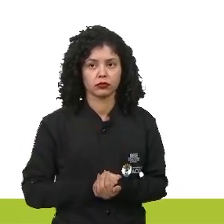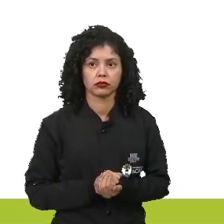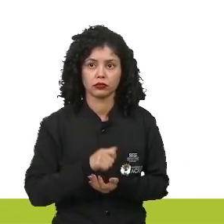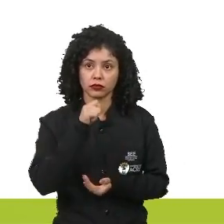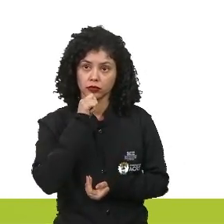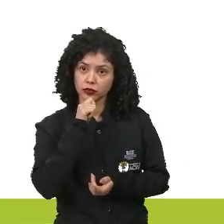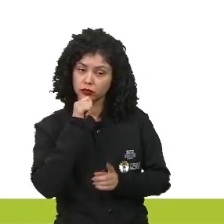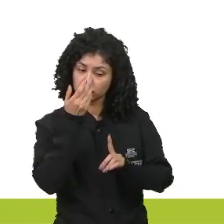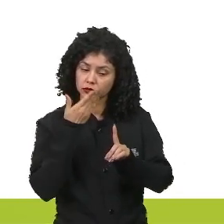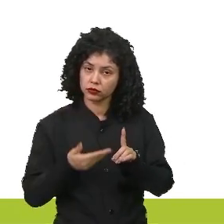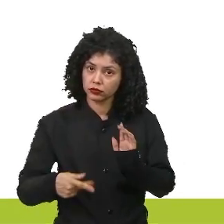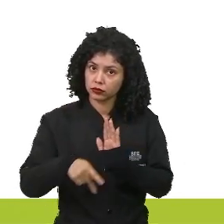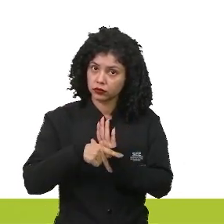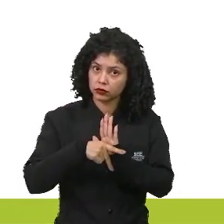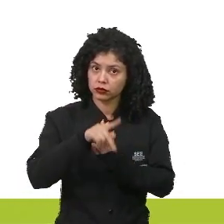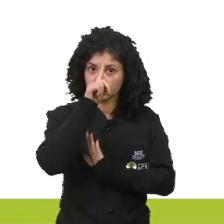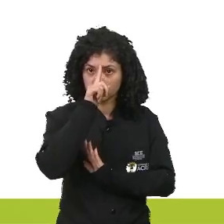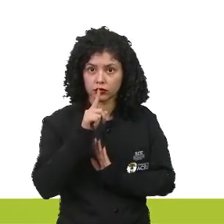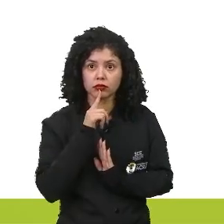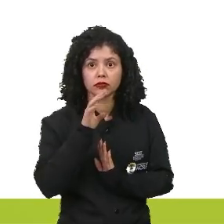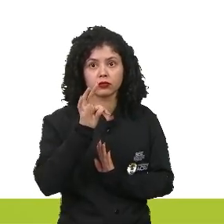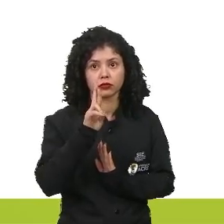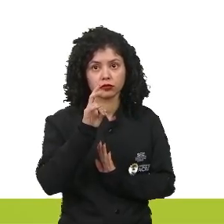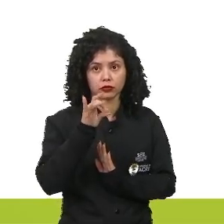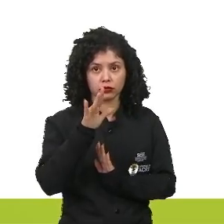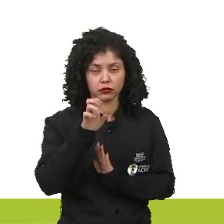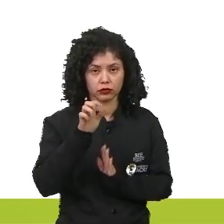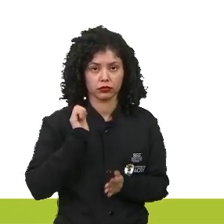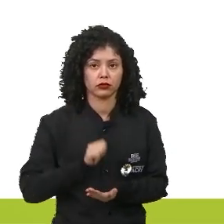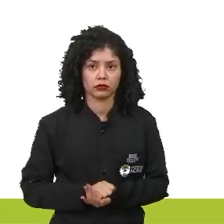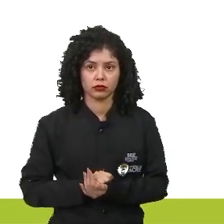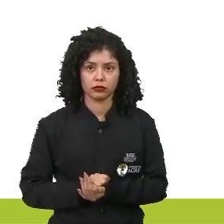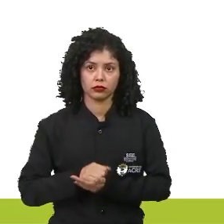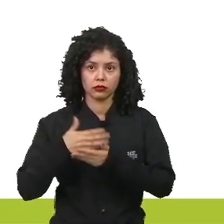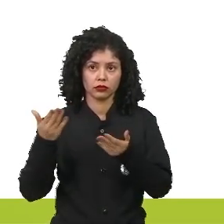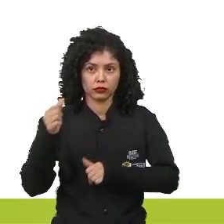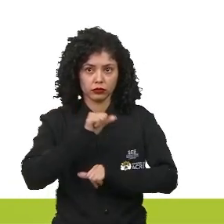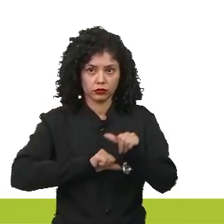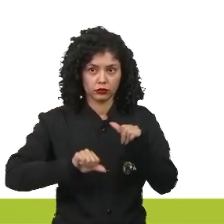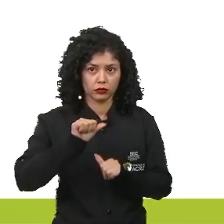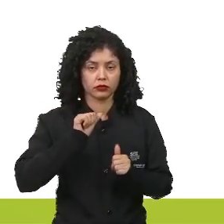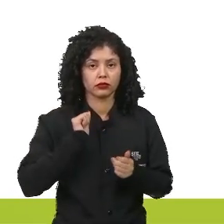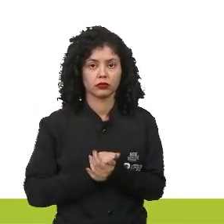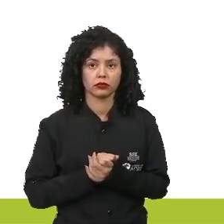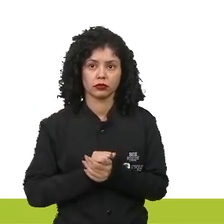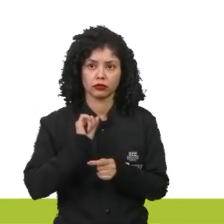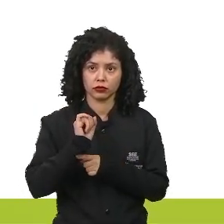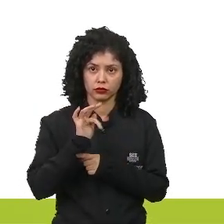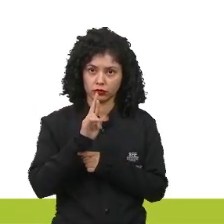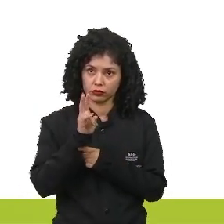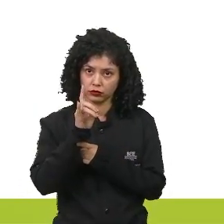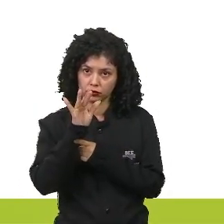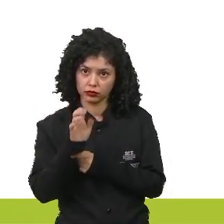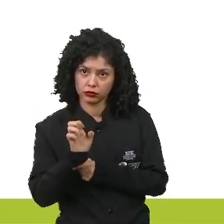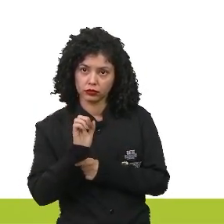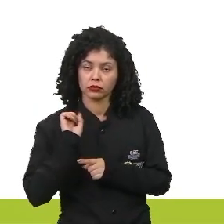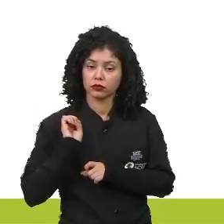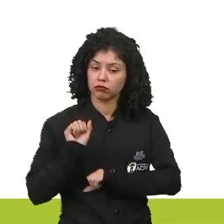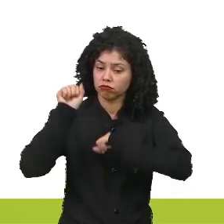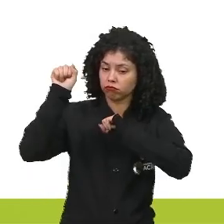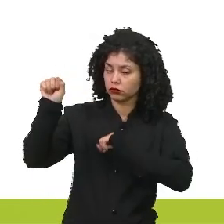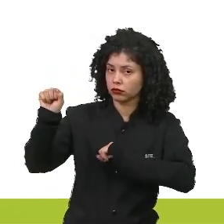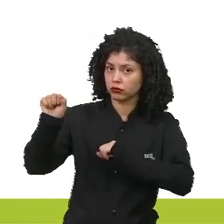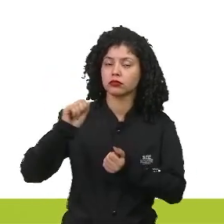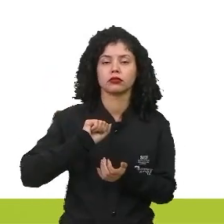Optando pela figura de Tiradentes, deixou de lado figuras como Frei Caneca e Bento Gonçalves. A transformação do Inconfidente em herói nacional evidenciava